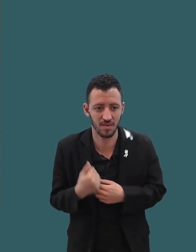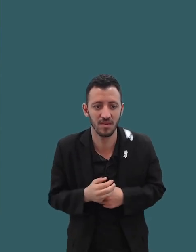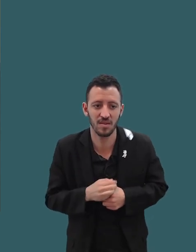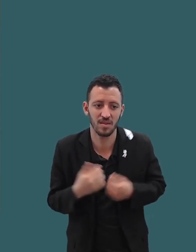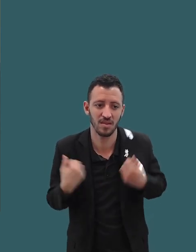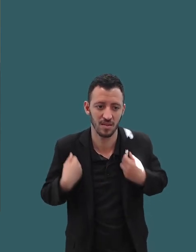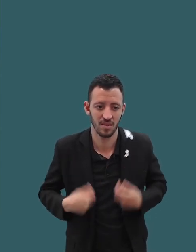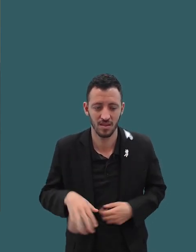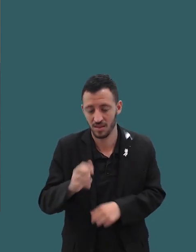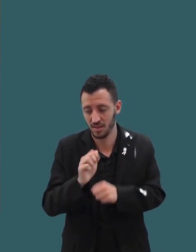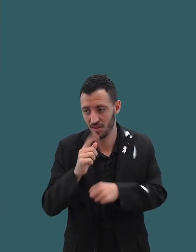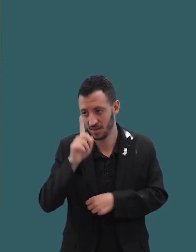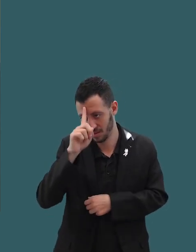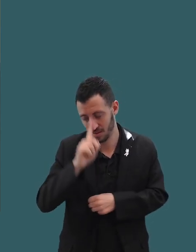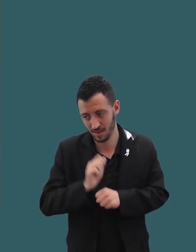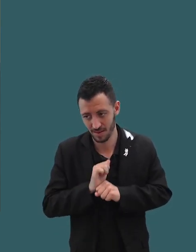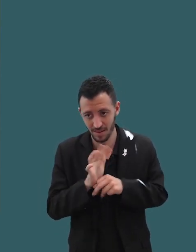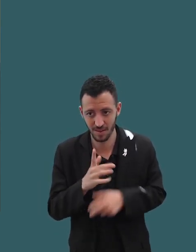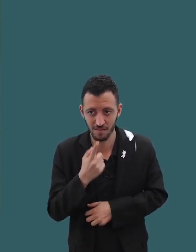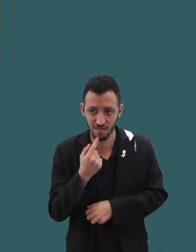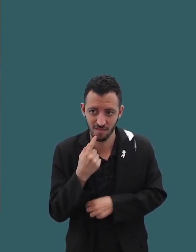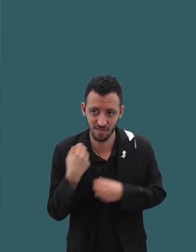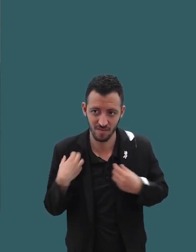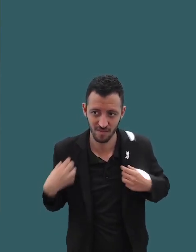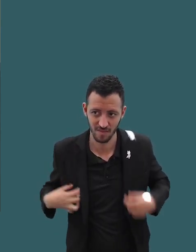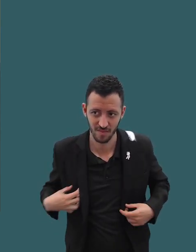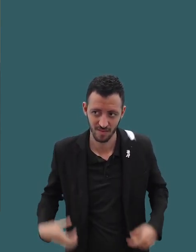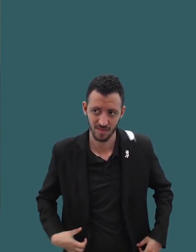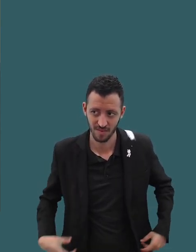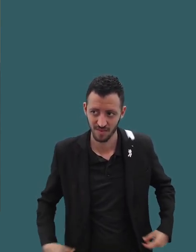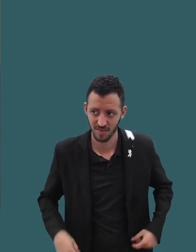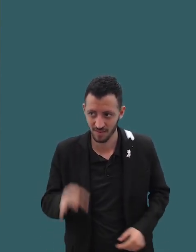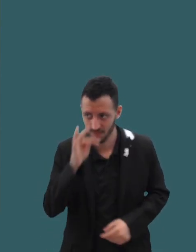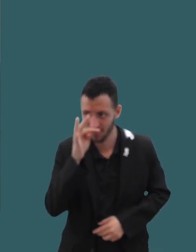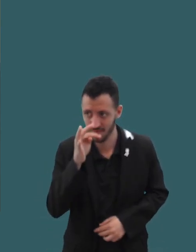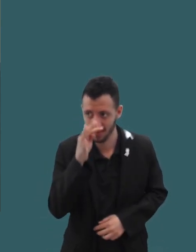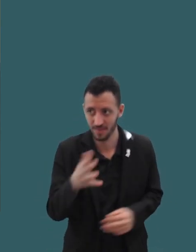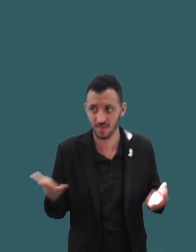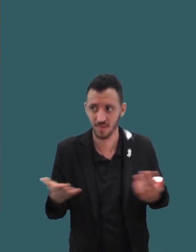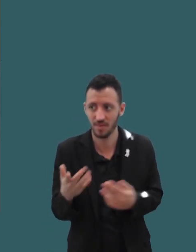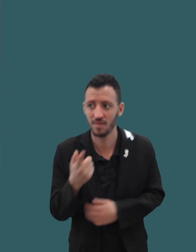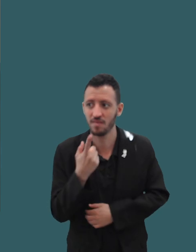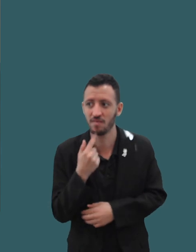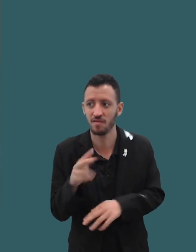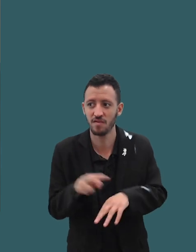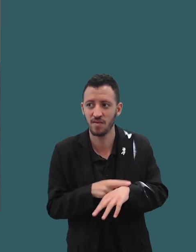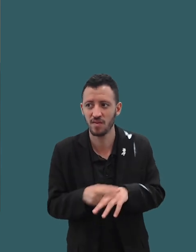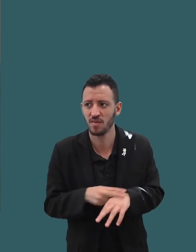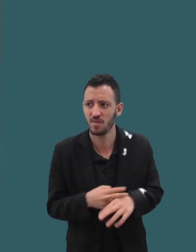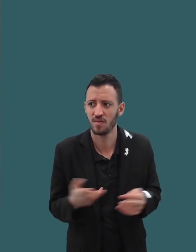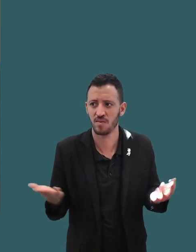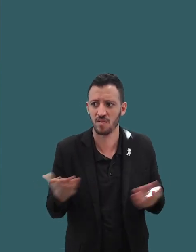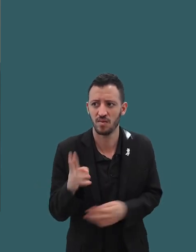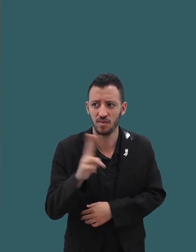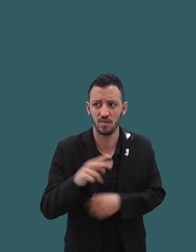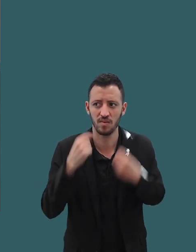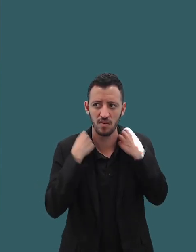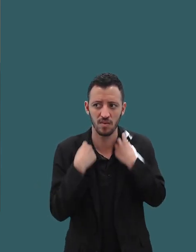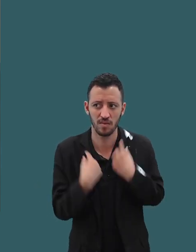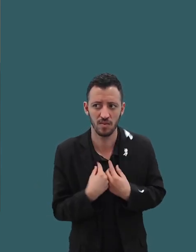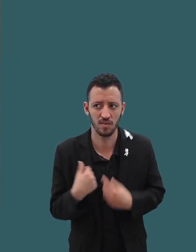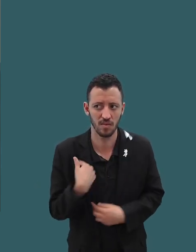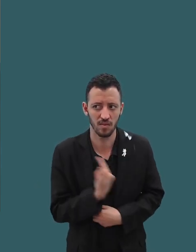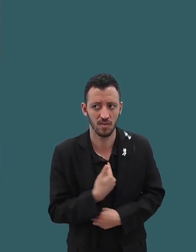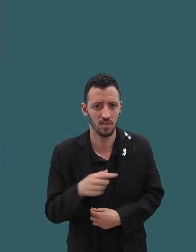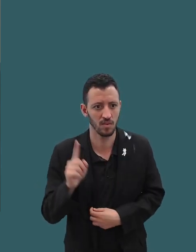amarelo claro com flores vermelhas e flores vermelhas e folhas verdes. Usa o colar com